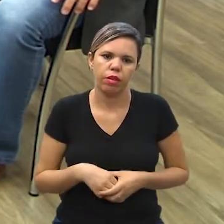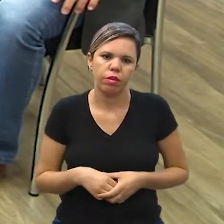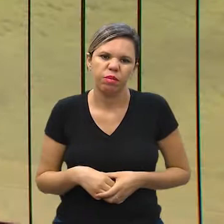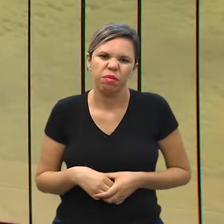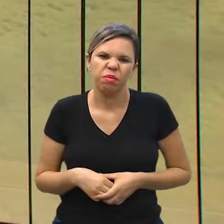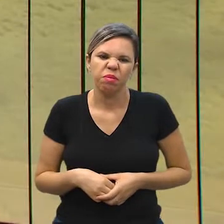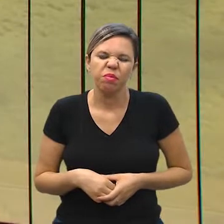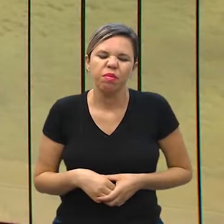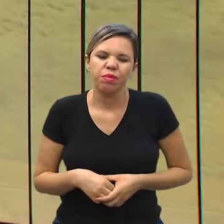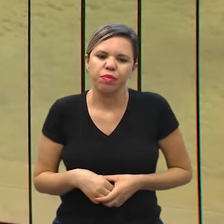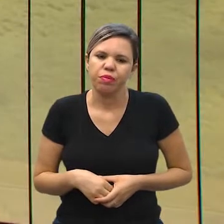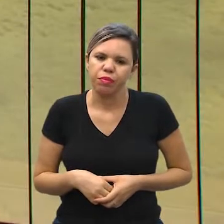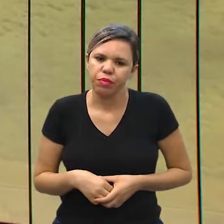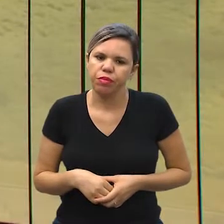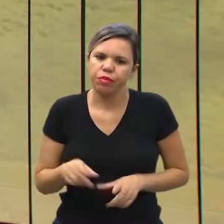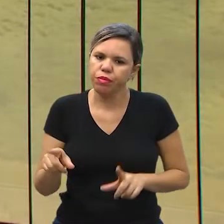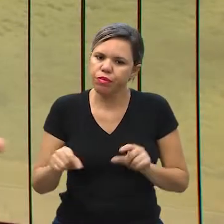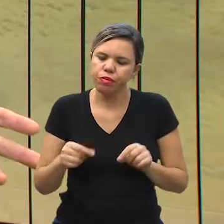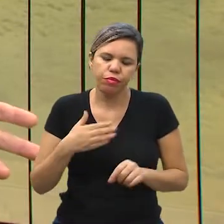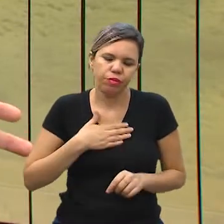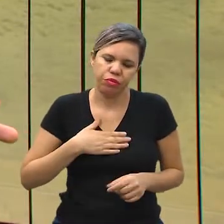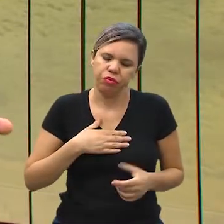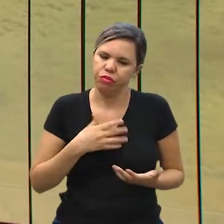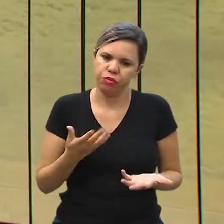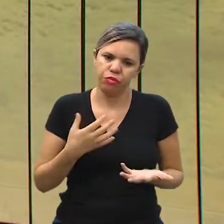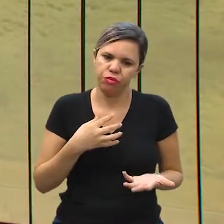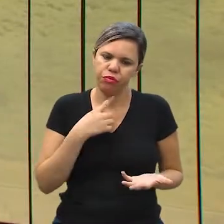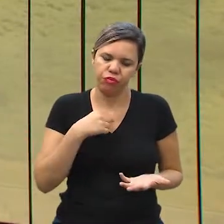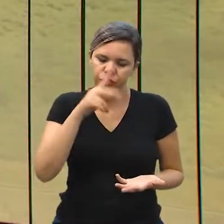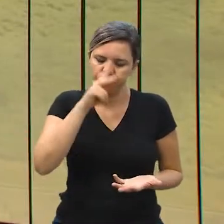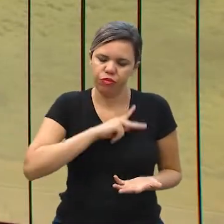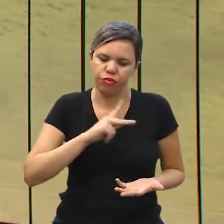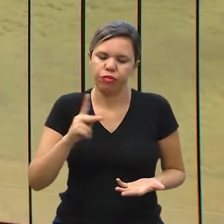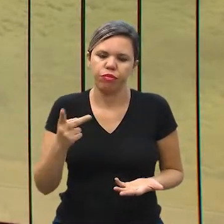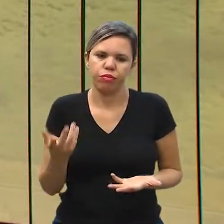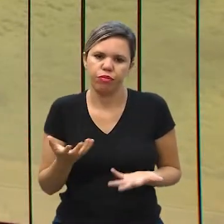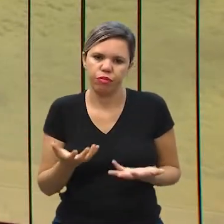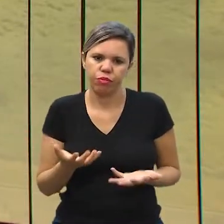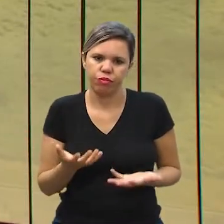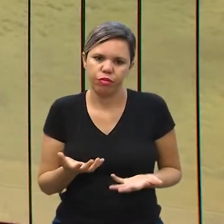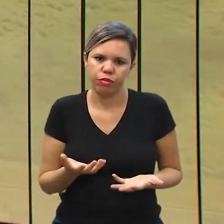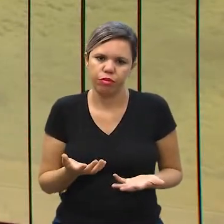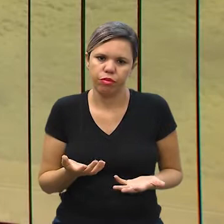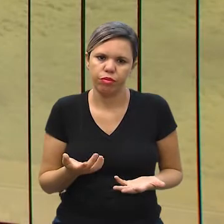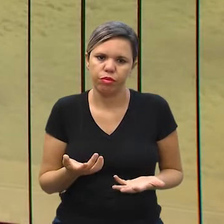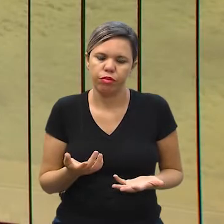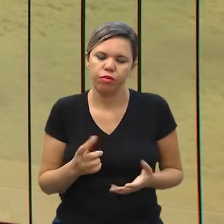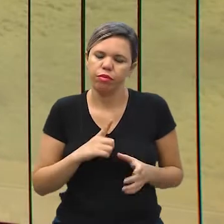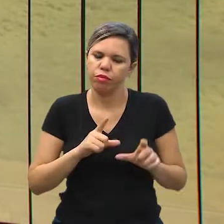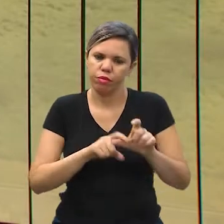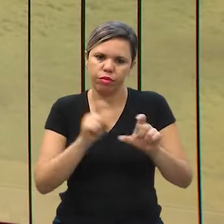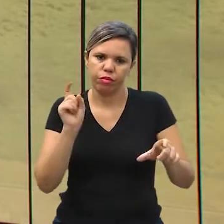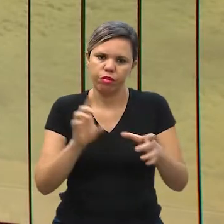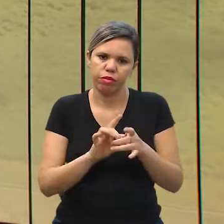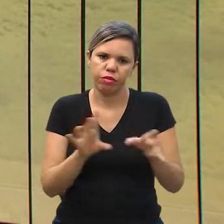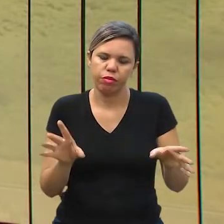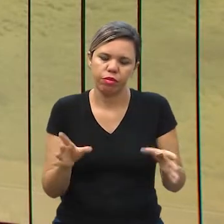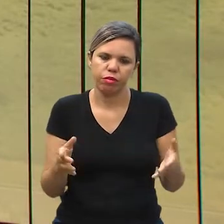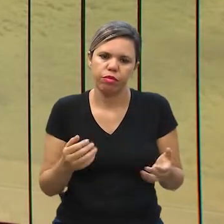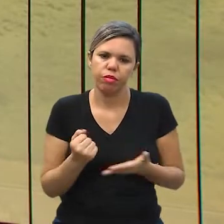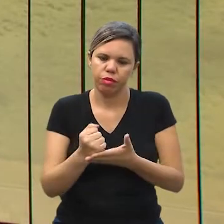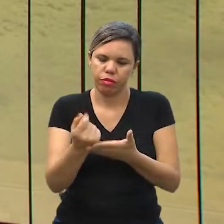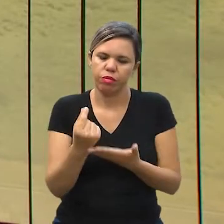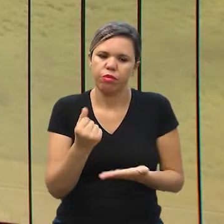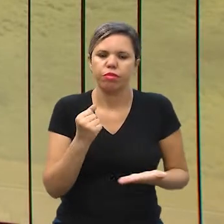relatar mas aí era uma opção as duas questões eu queria emancipar um pouco e também a questão